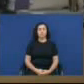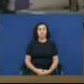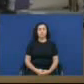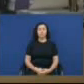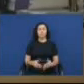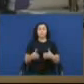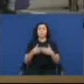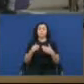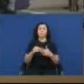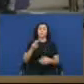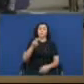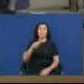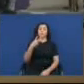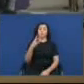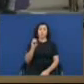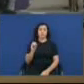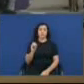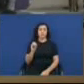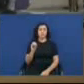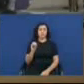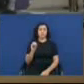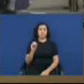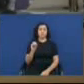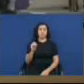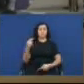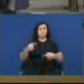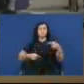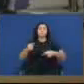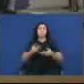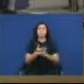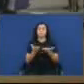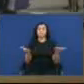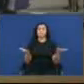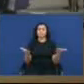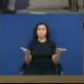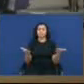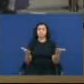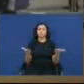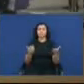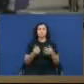O requerimento 530 vai à discussão.